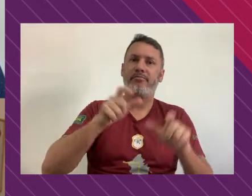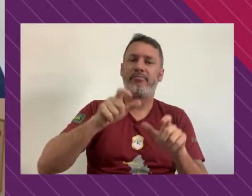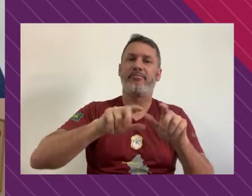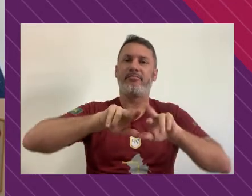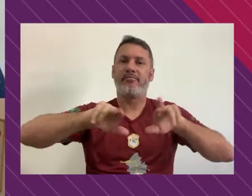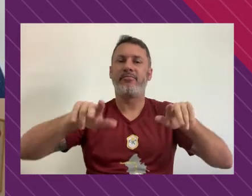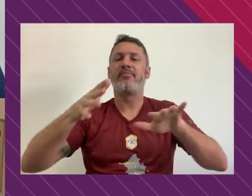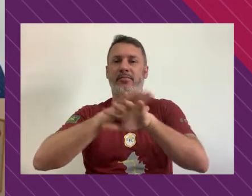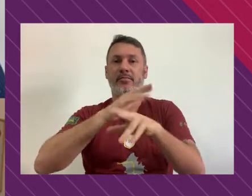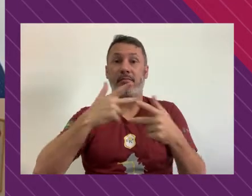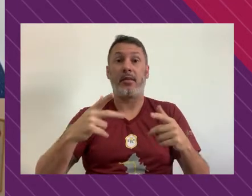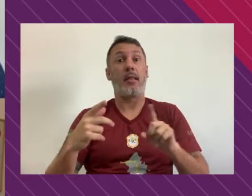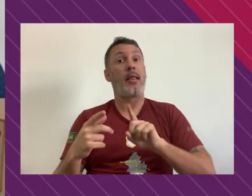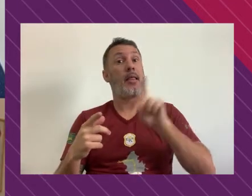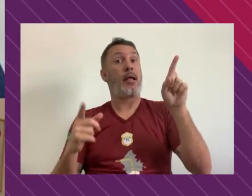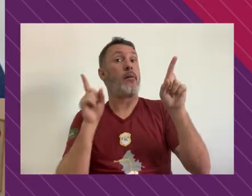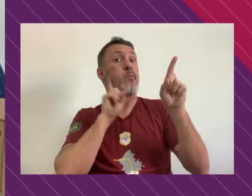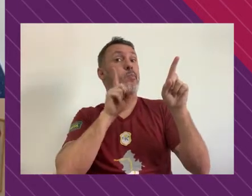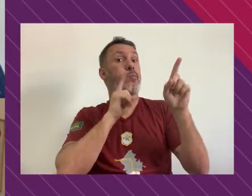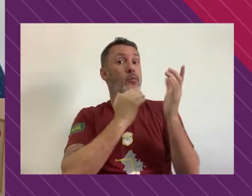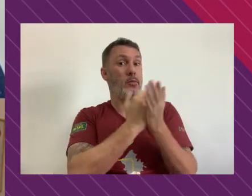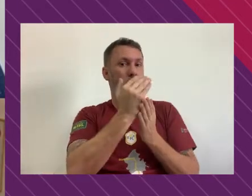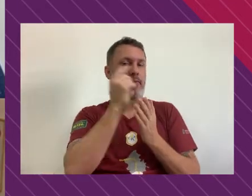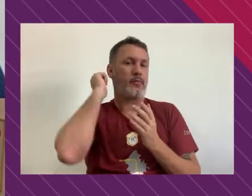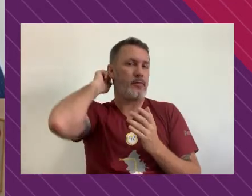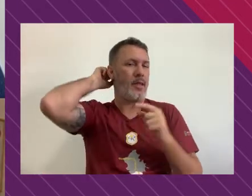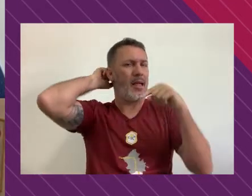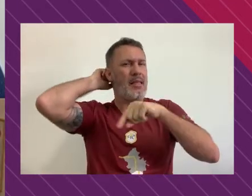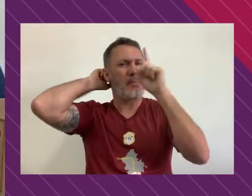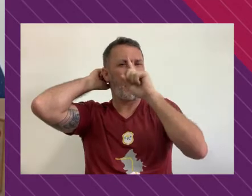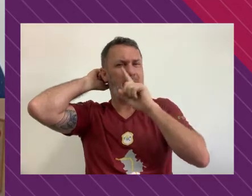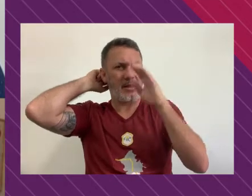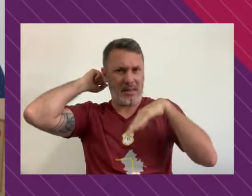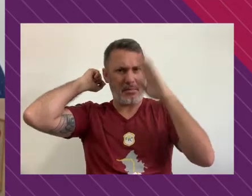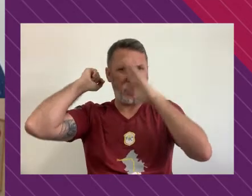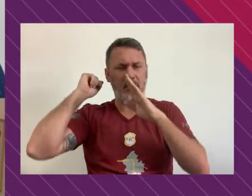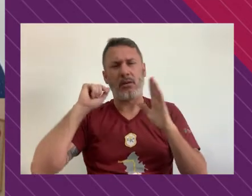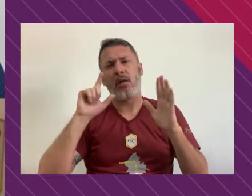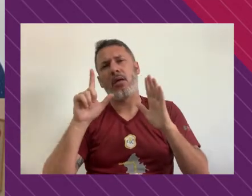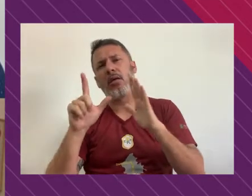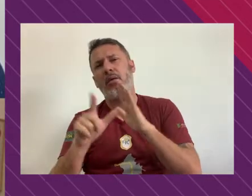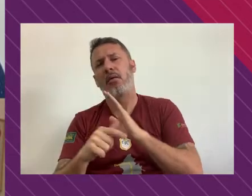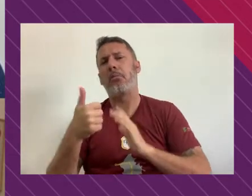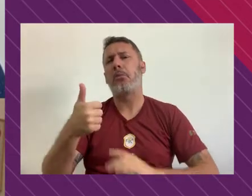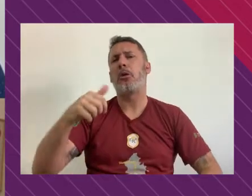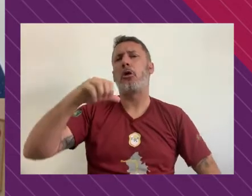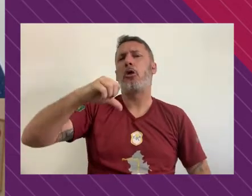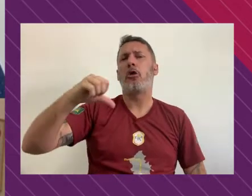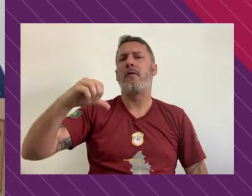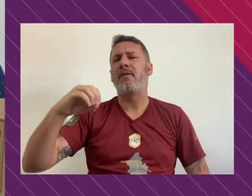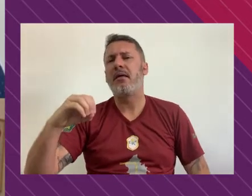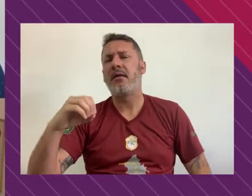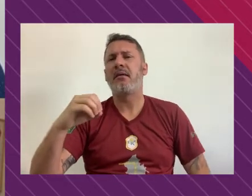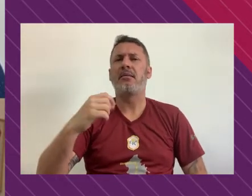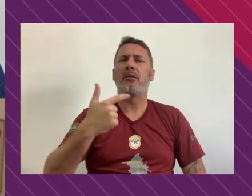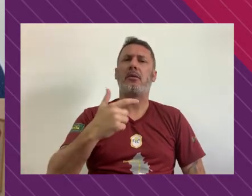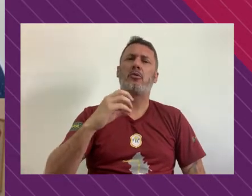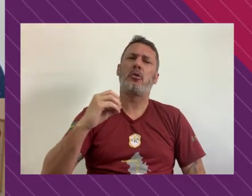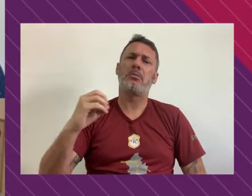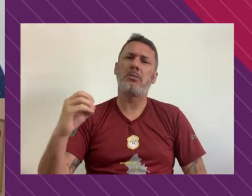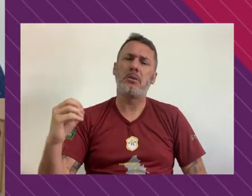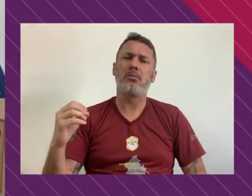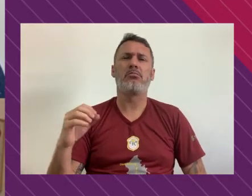Esse assunto vai chegar no Brasil no final dos anos 90, vai correr, ganhar um pouco mais de espaço ali nos anos 2000. No entanto,